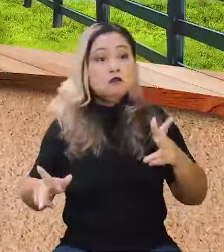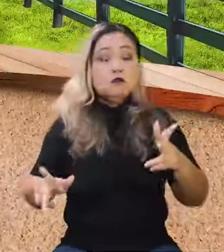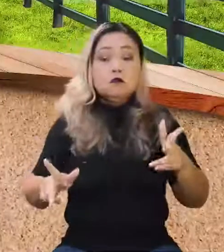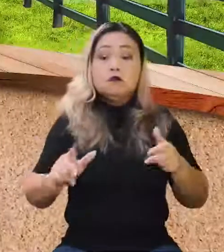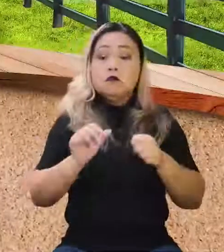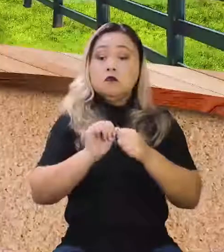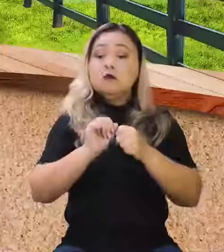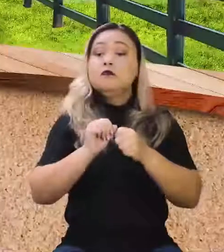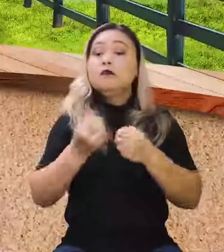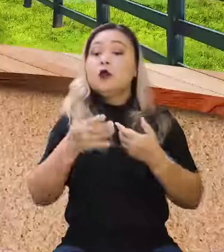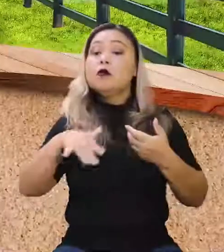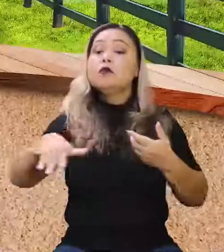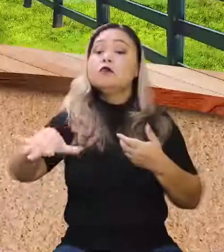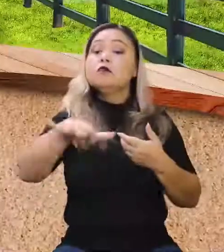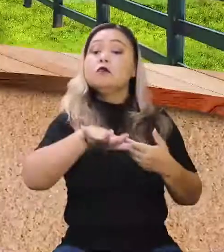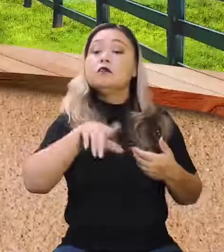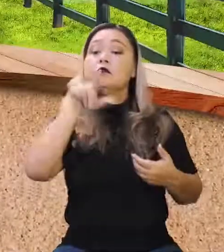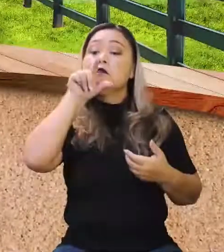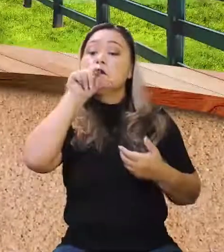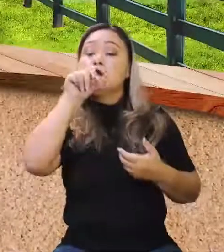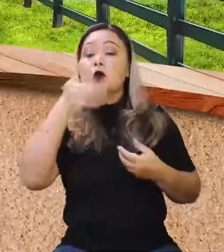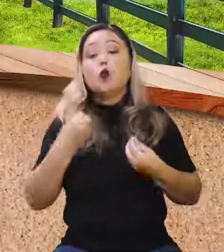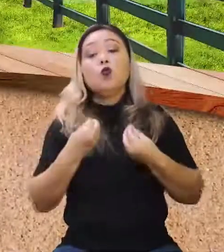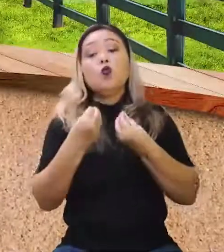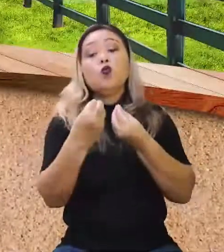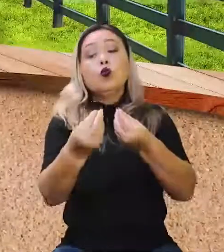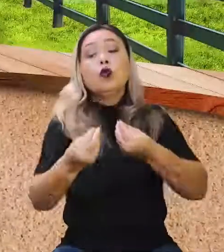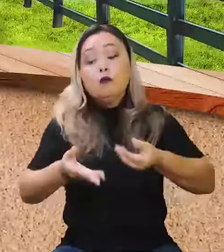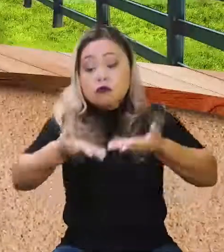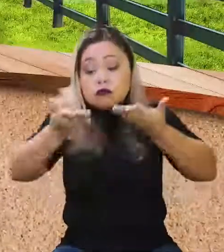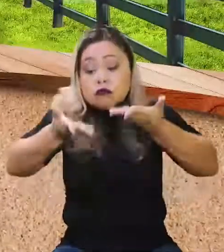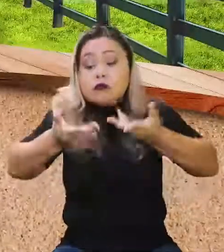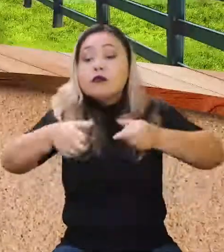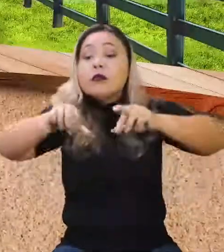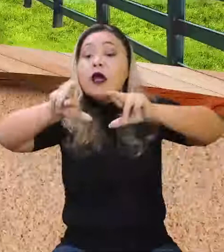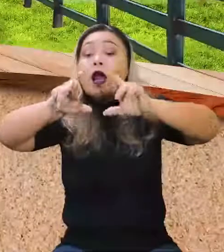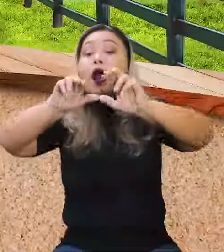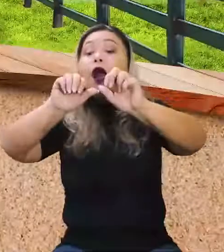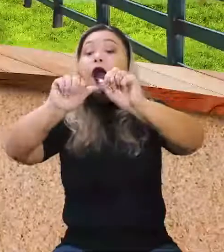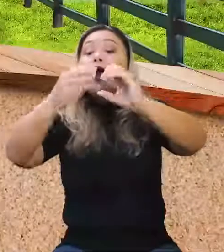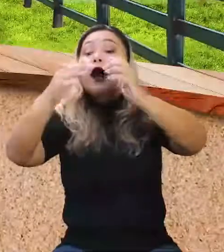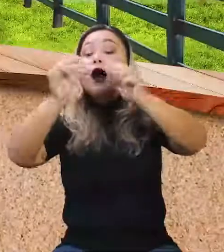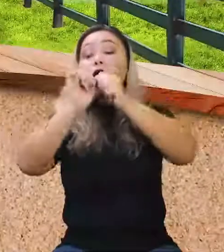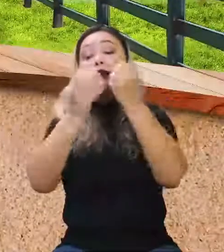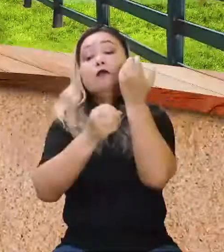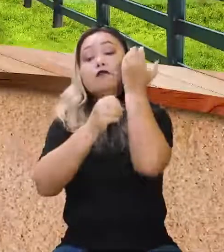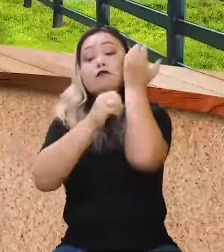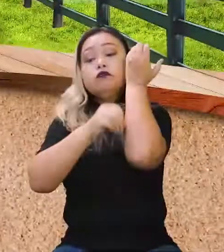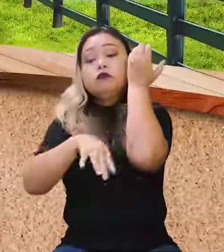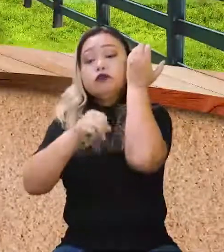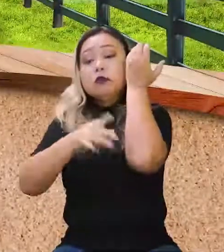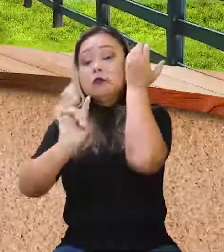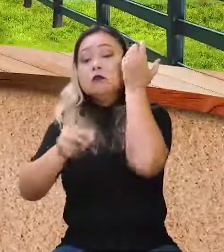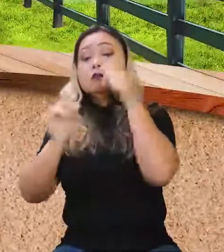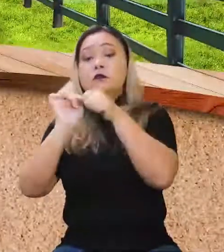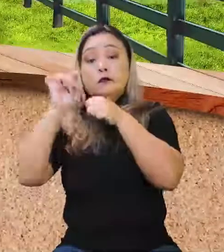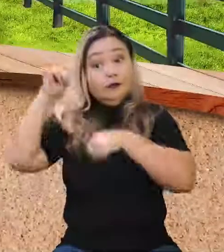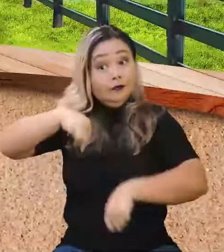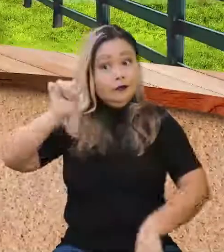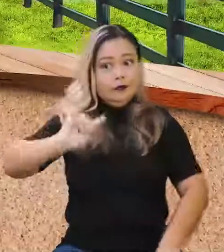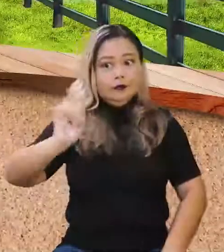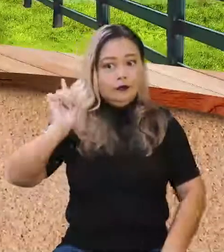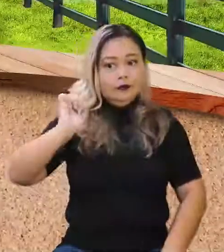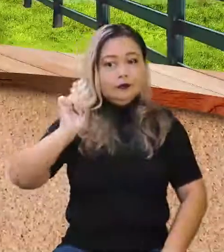Na avicultura, nós usamos a ração para estimular o processo de ovoposição. Aqui